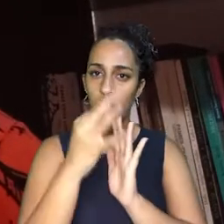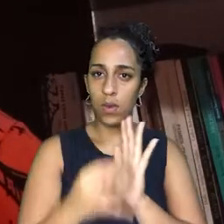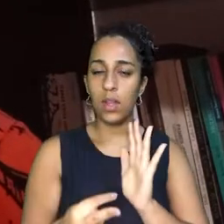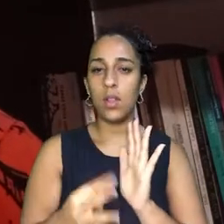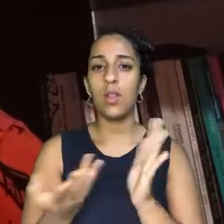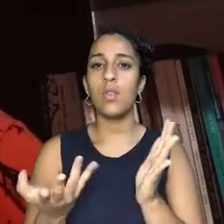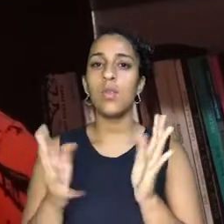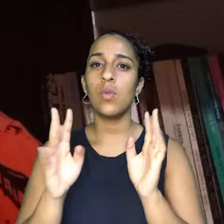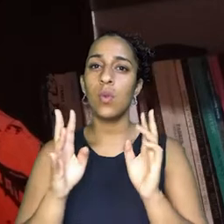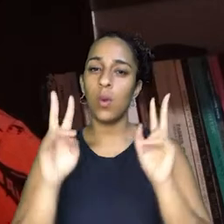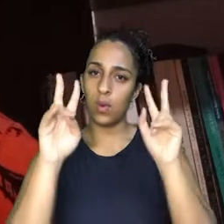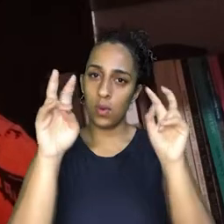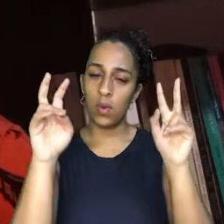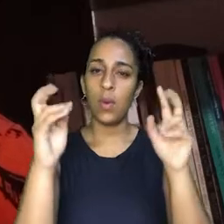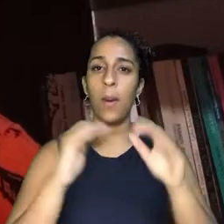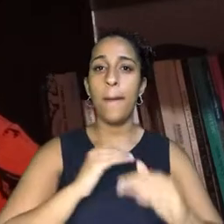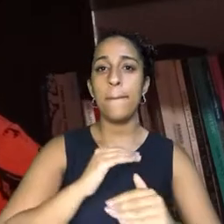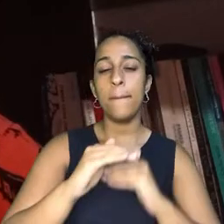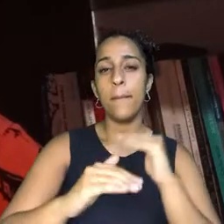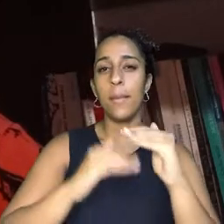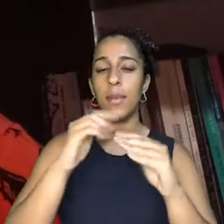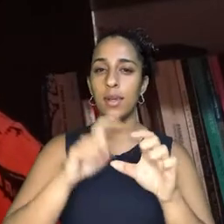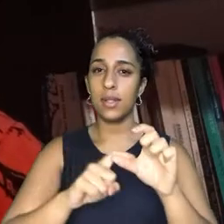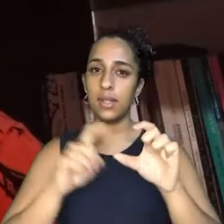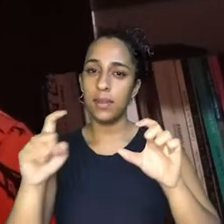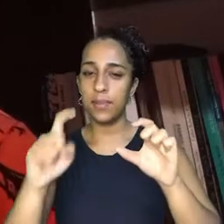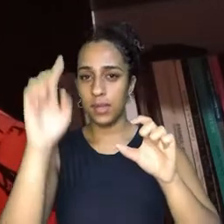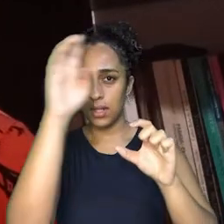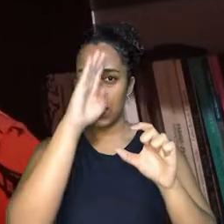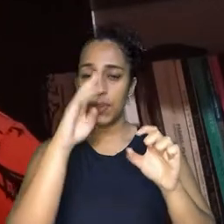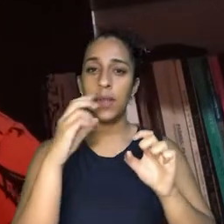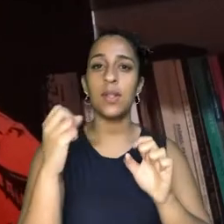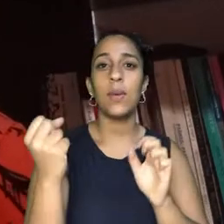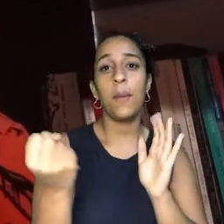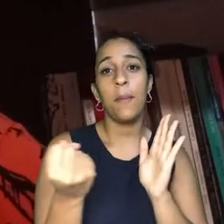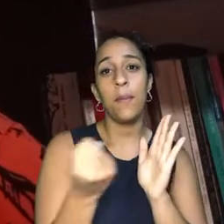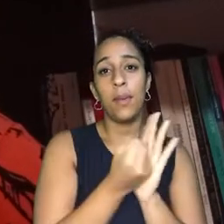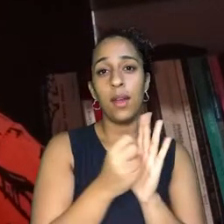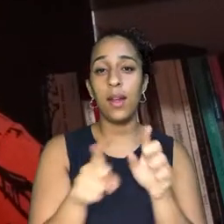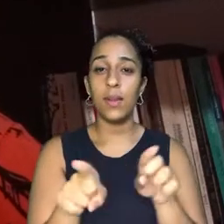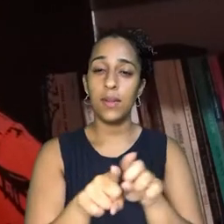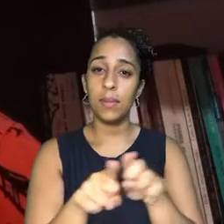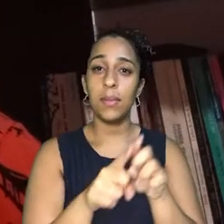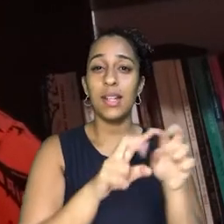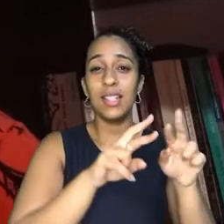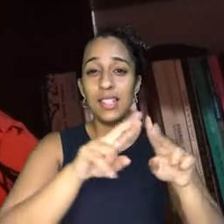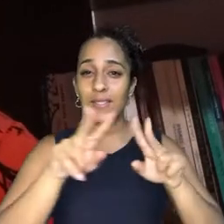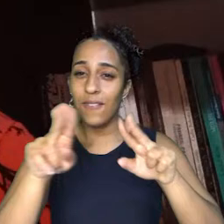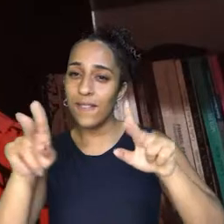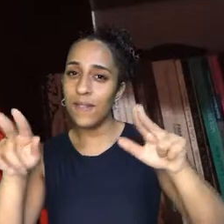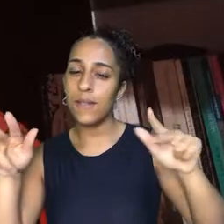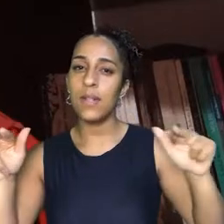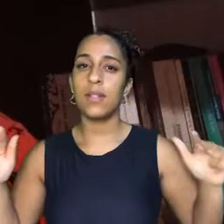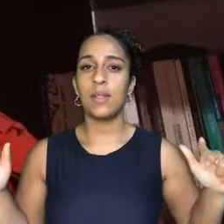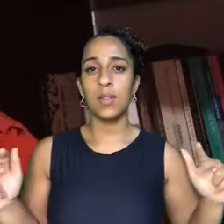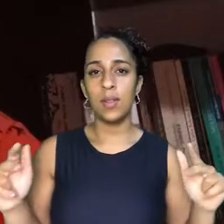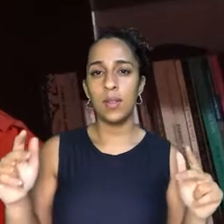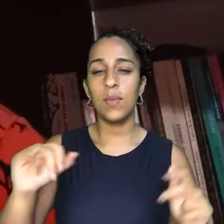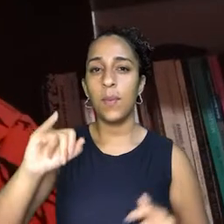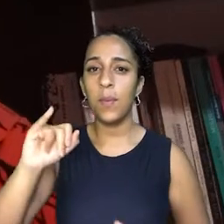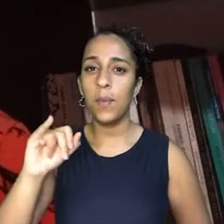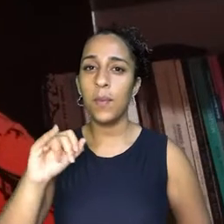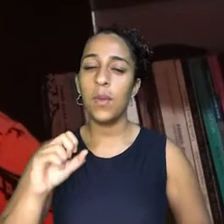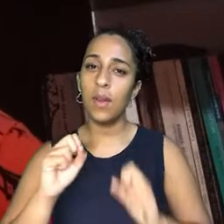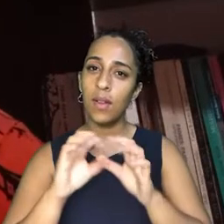processo de independência do Brasil de modo plural e marcado também pela diversidade nos possibilitando